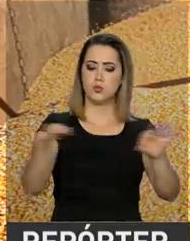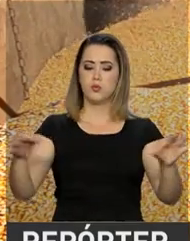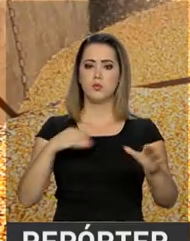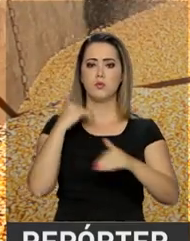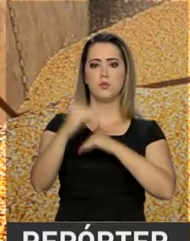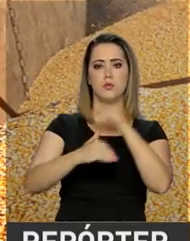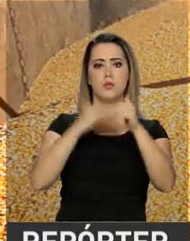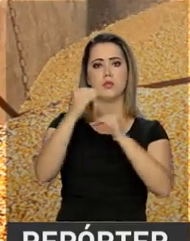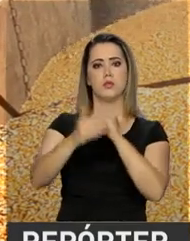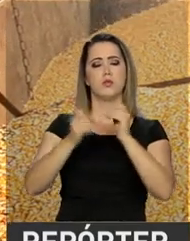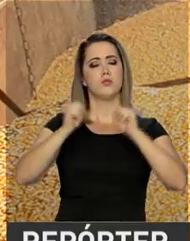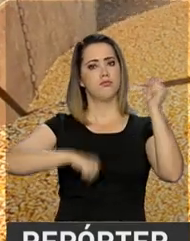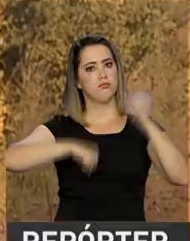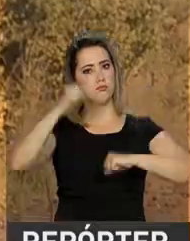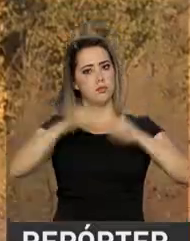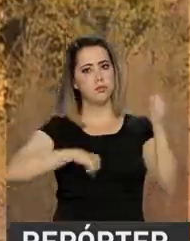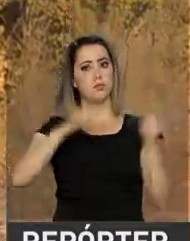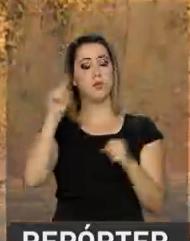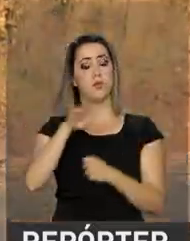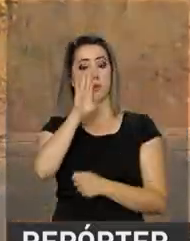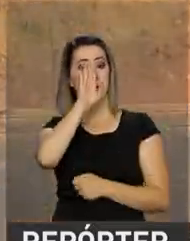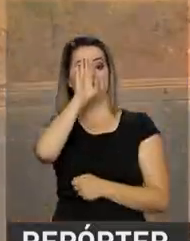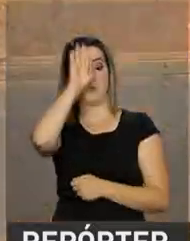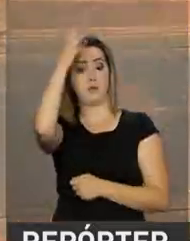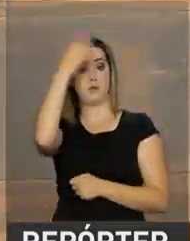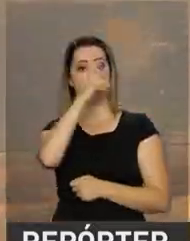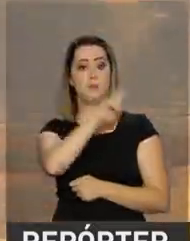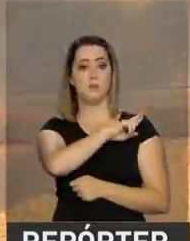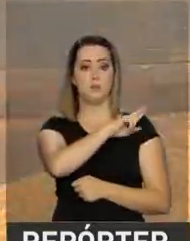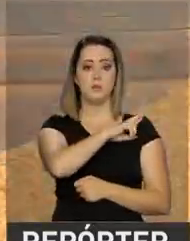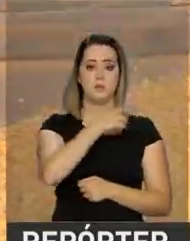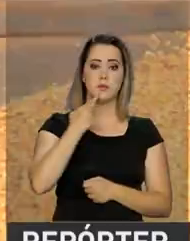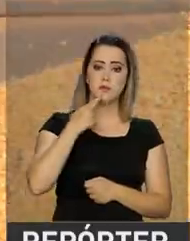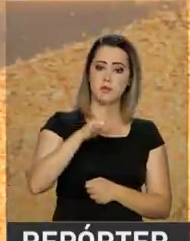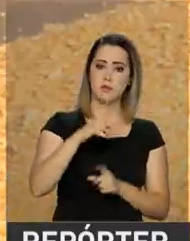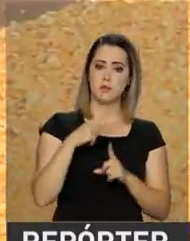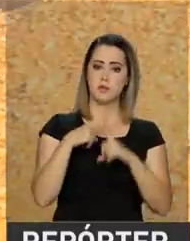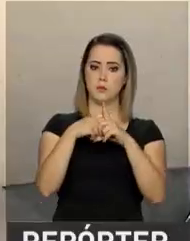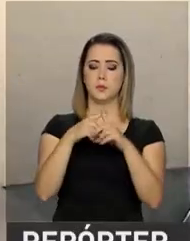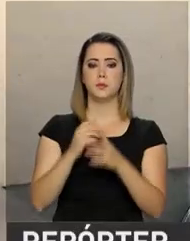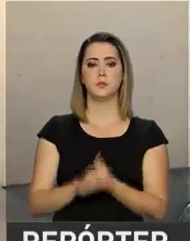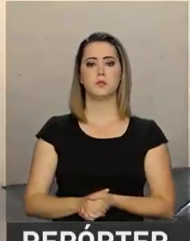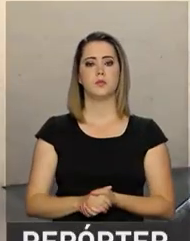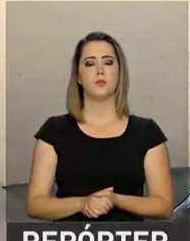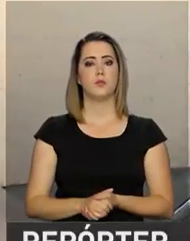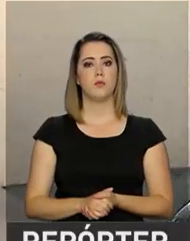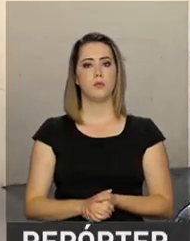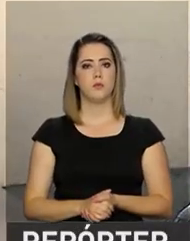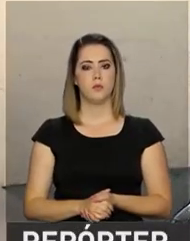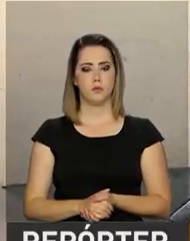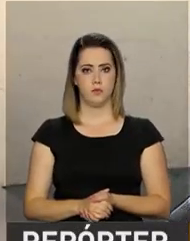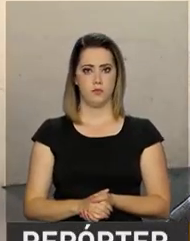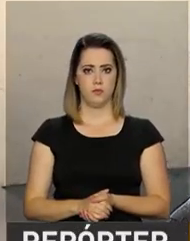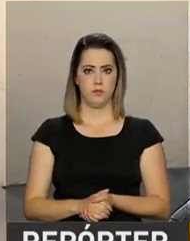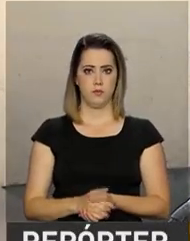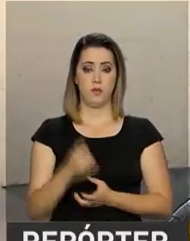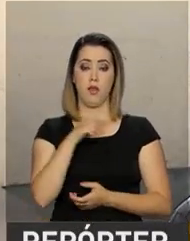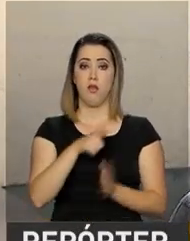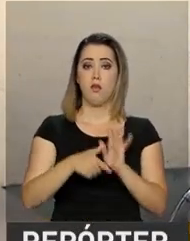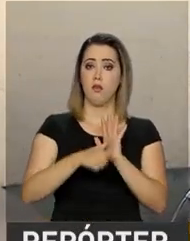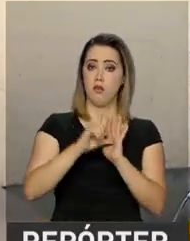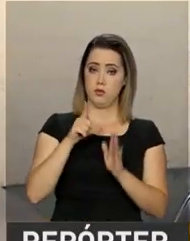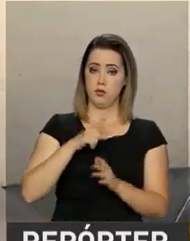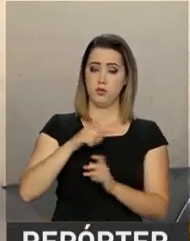crescimento da produtividade são os principais responsáveis pelos resultados positivos como já havia condições climáticas favoráveis